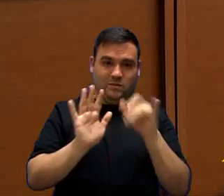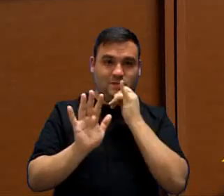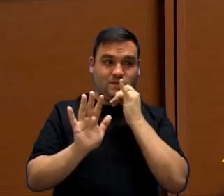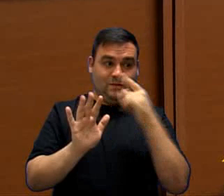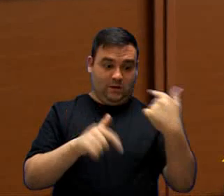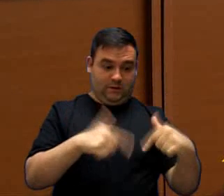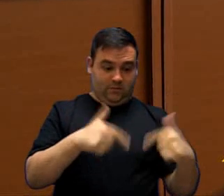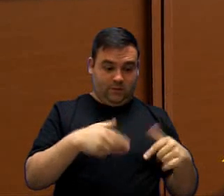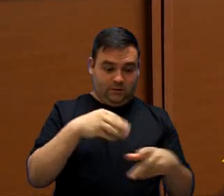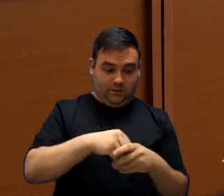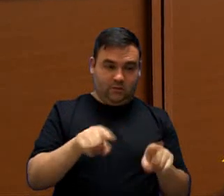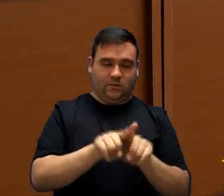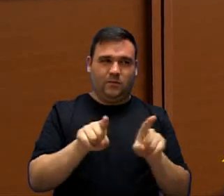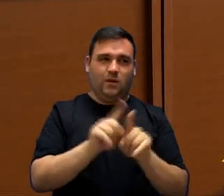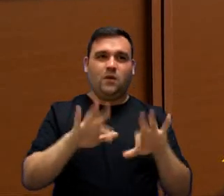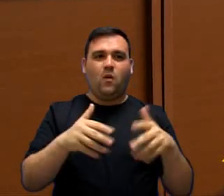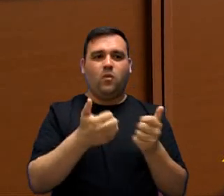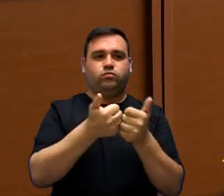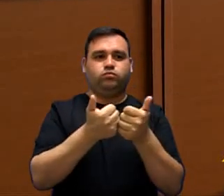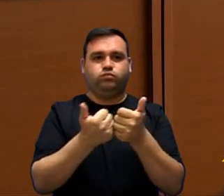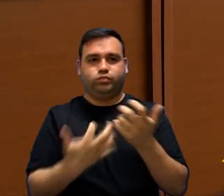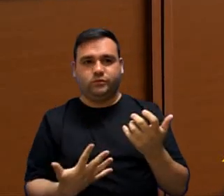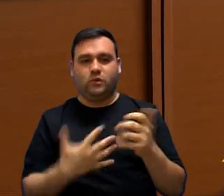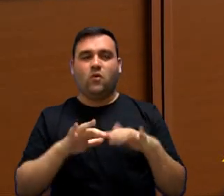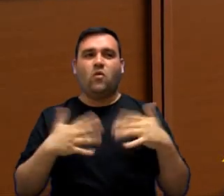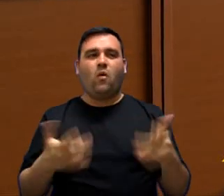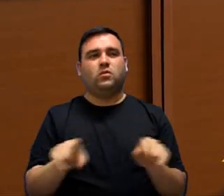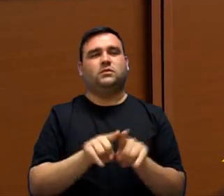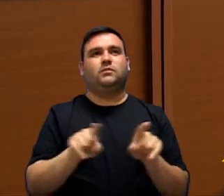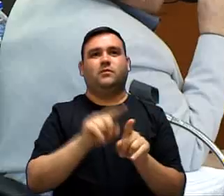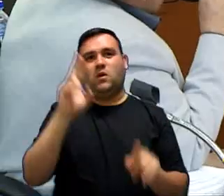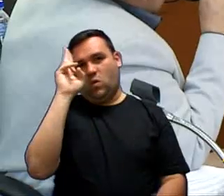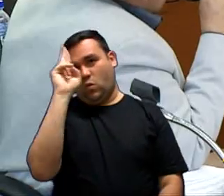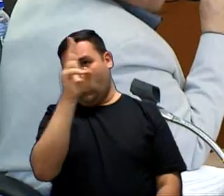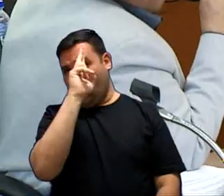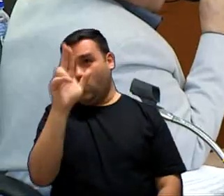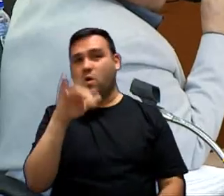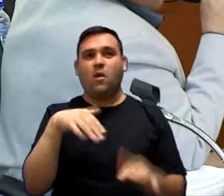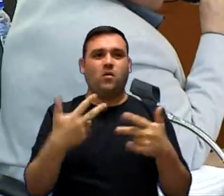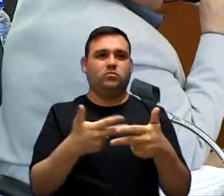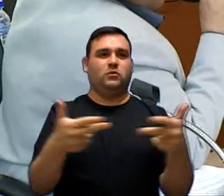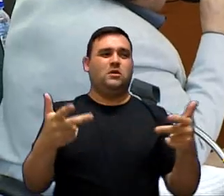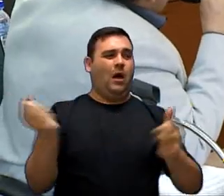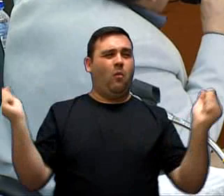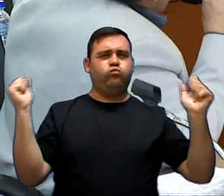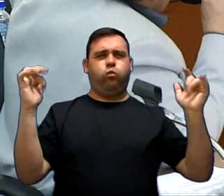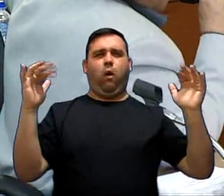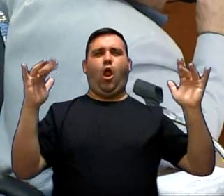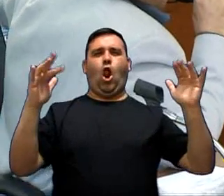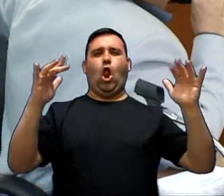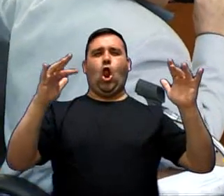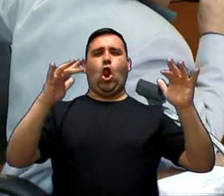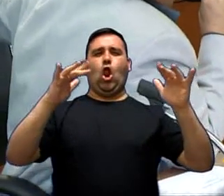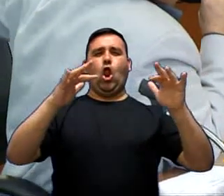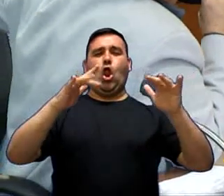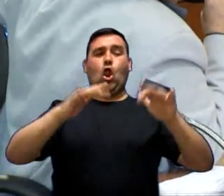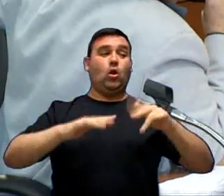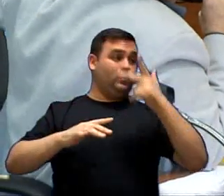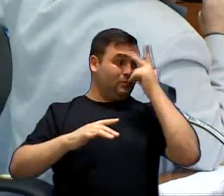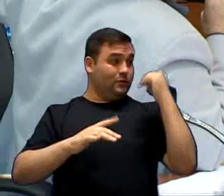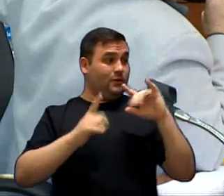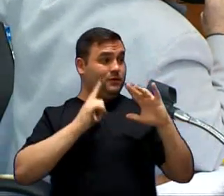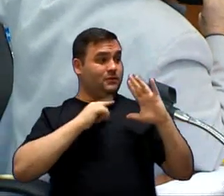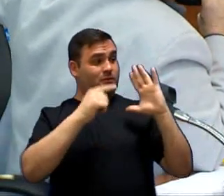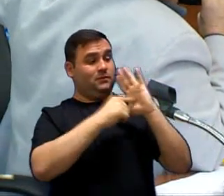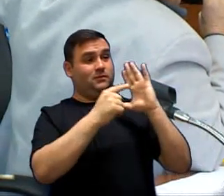do funcionalismo, de alguma categoria, quando é de Uber, quando é de alguma coisa, enche aqui. Enche. Você viu, ó, o pessoal